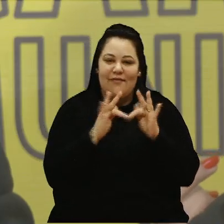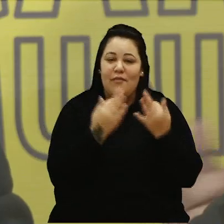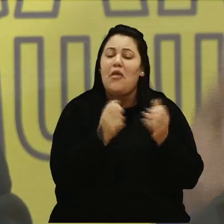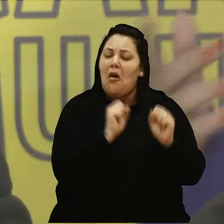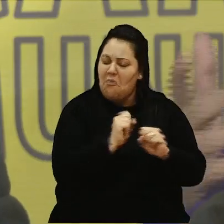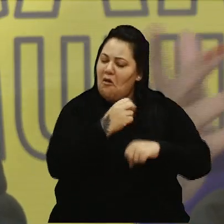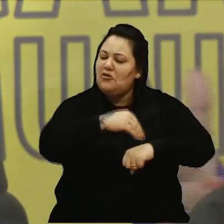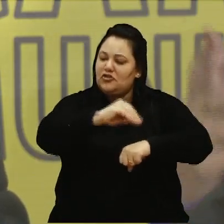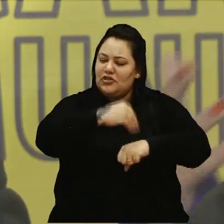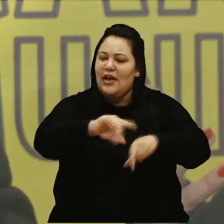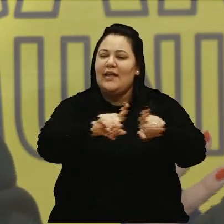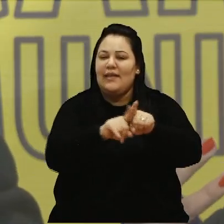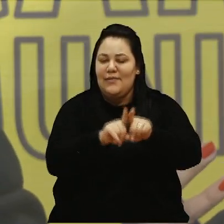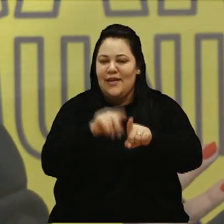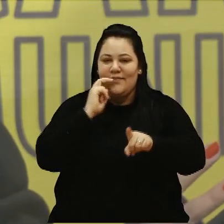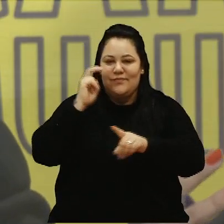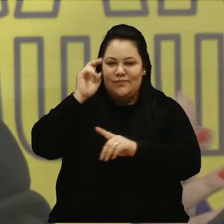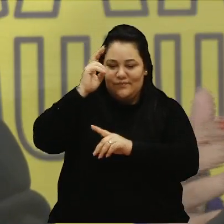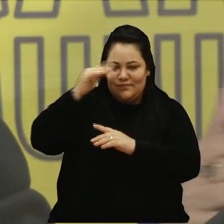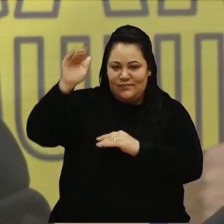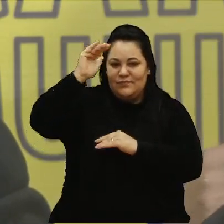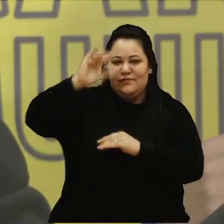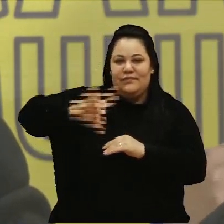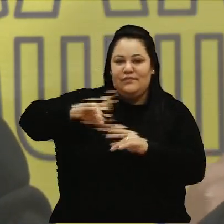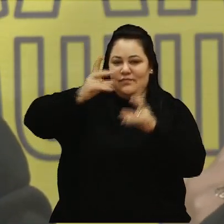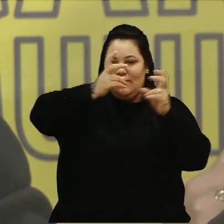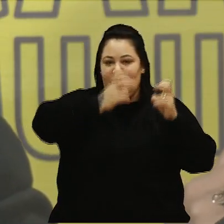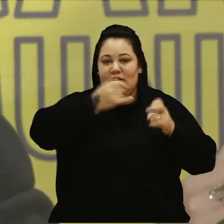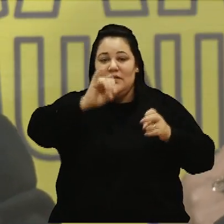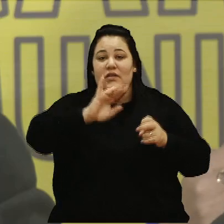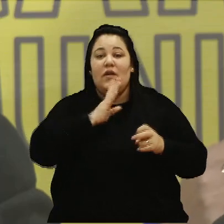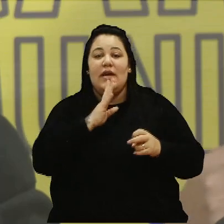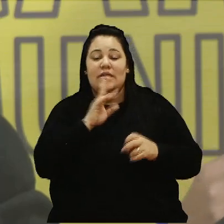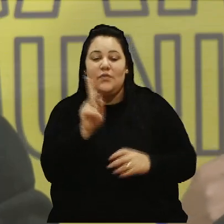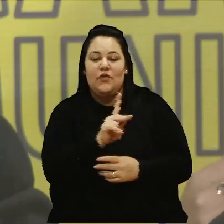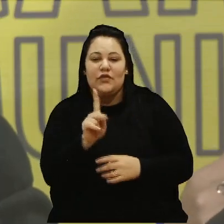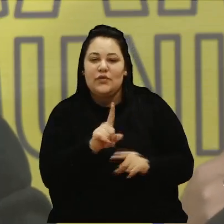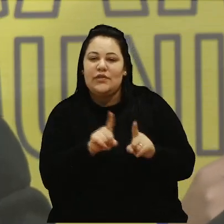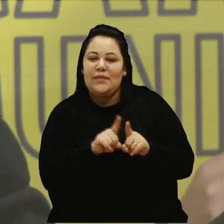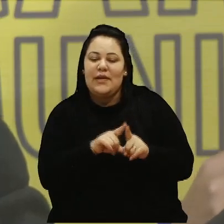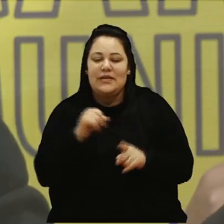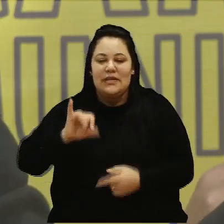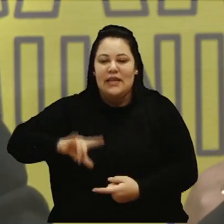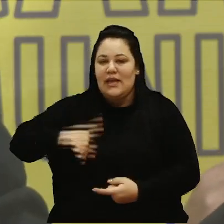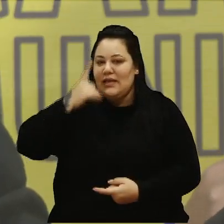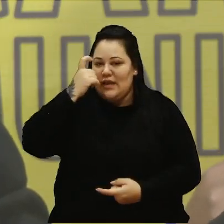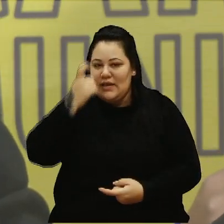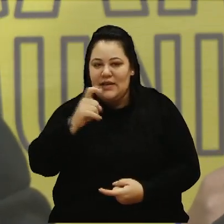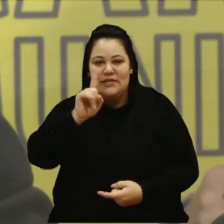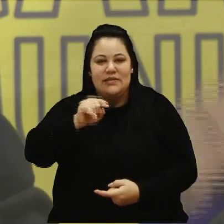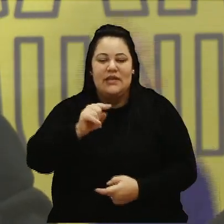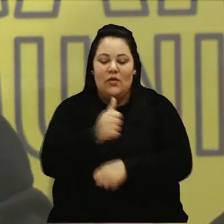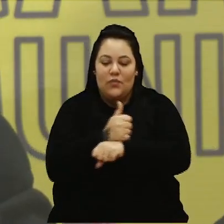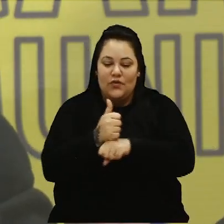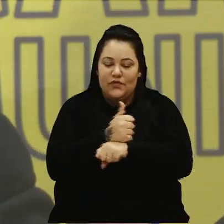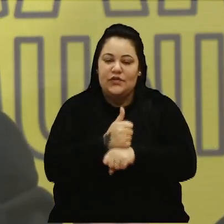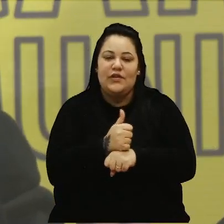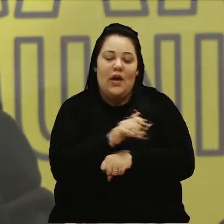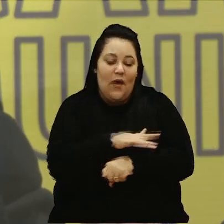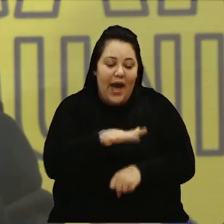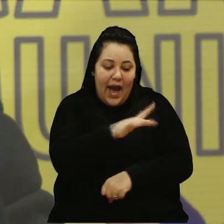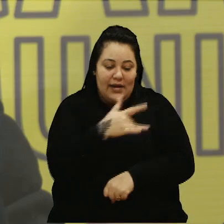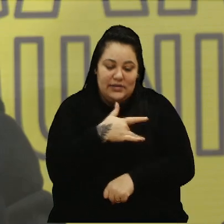que tem muitas dúvidas, né, de identificação, se conhece professores, se tem interesse, se é um profissional, né, da saúde,